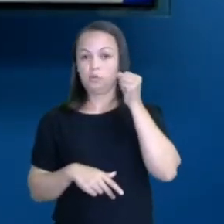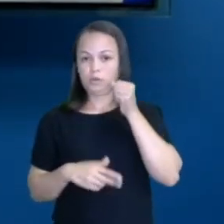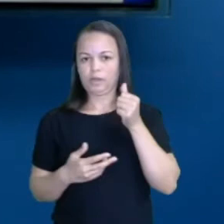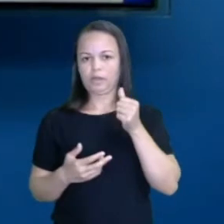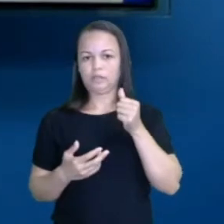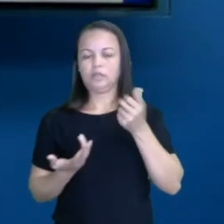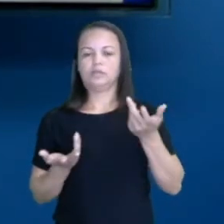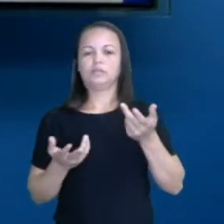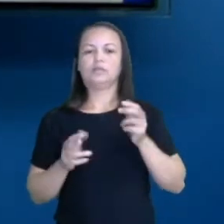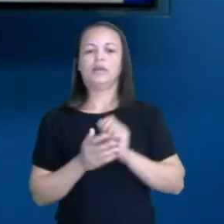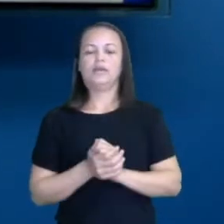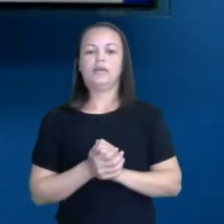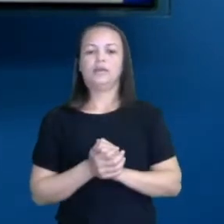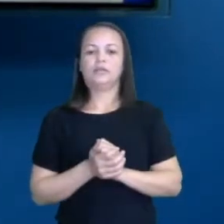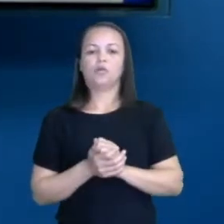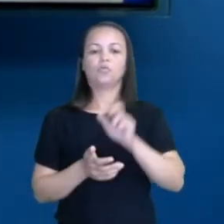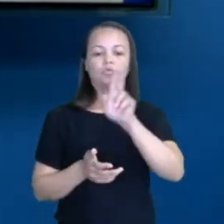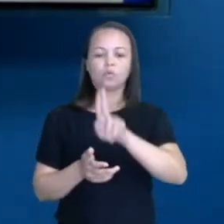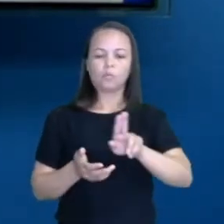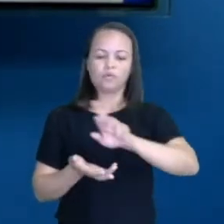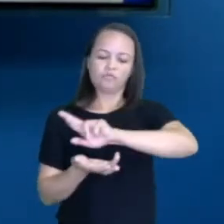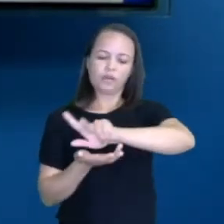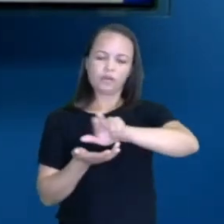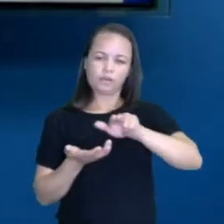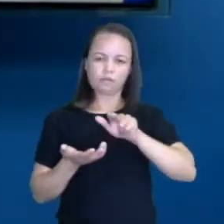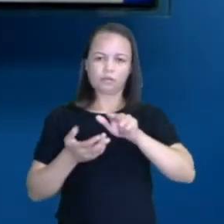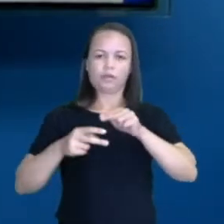de variação de gênero.